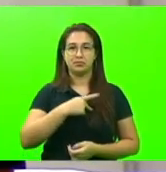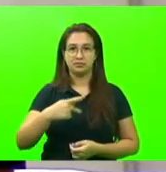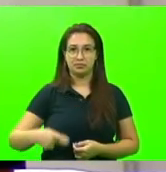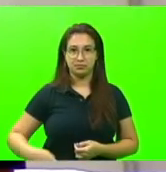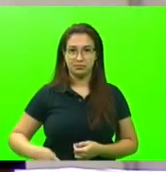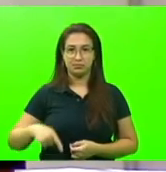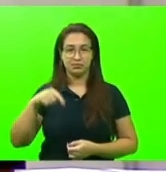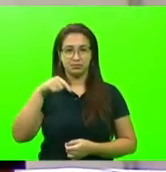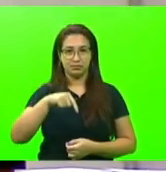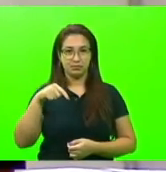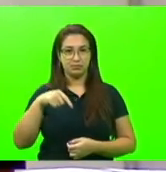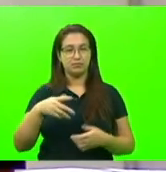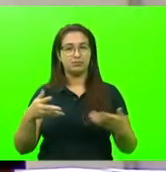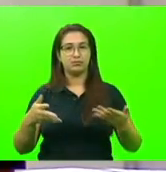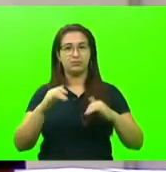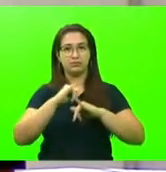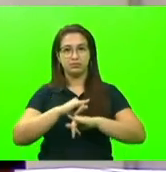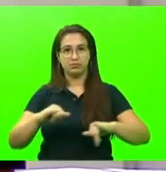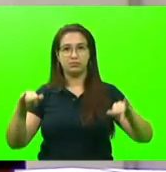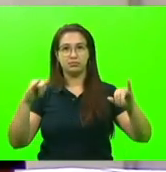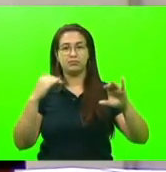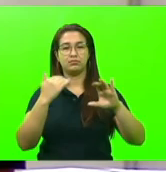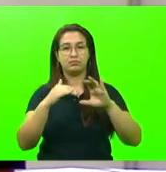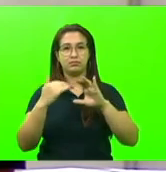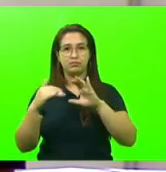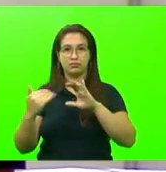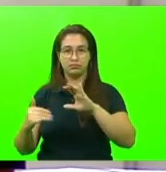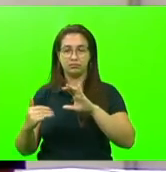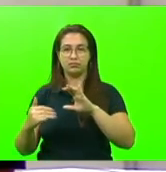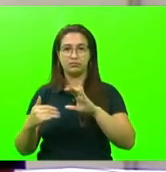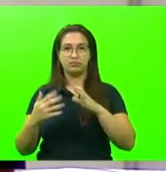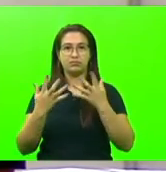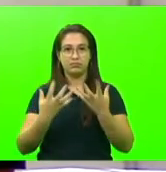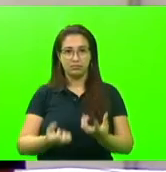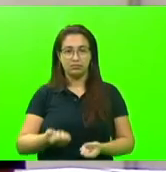presidência comunica que defere os seguintes